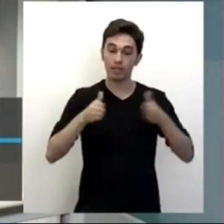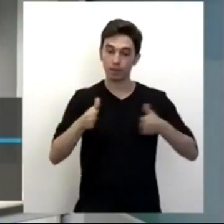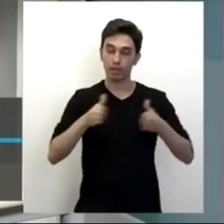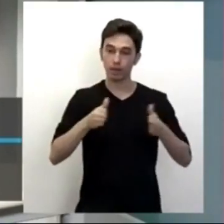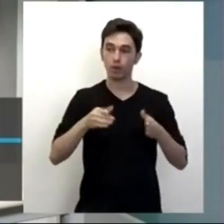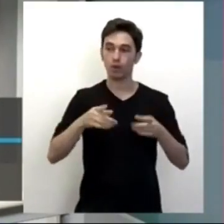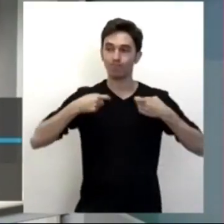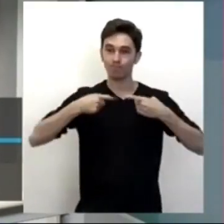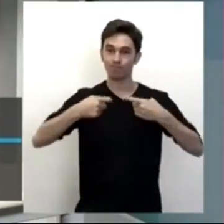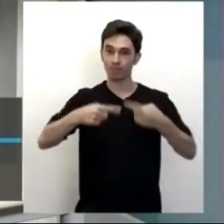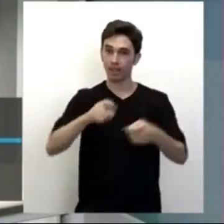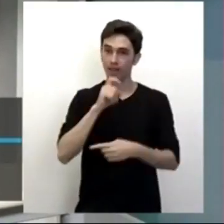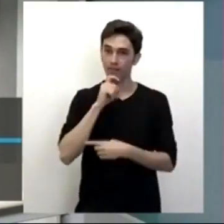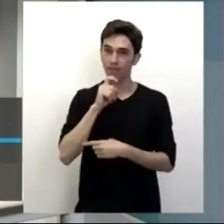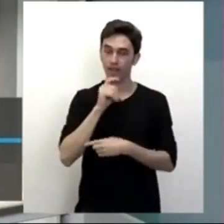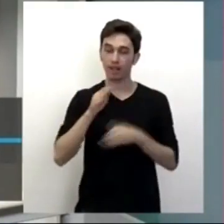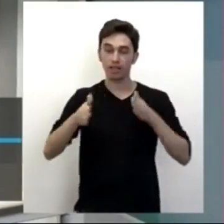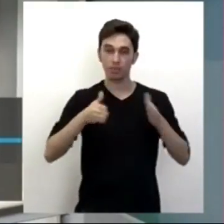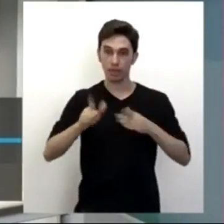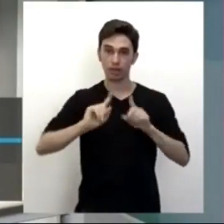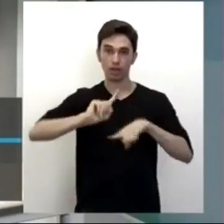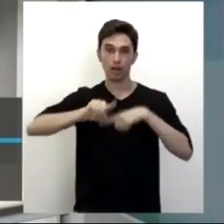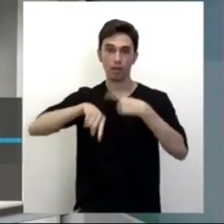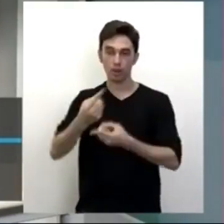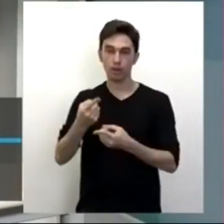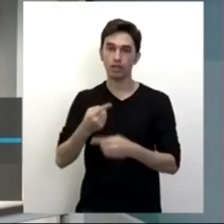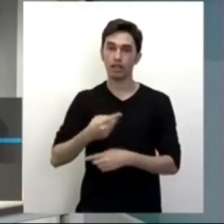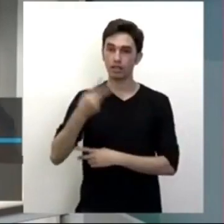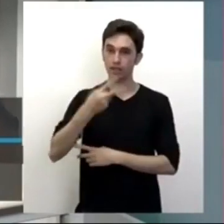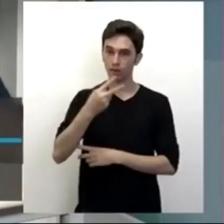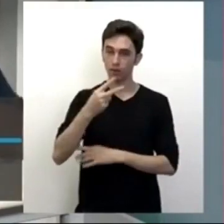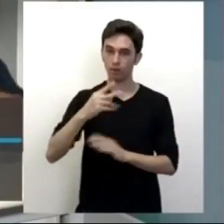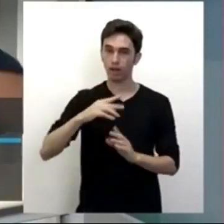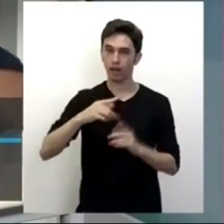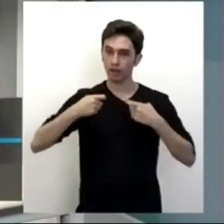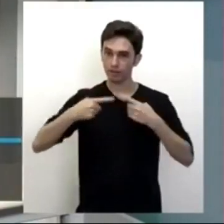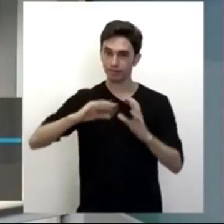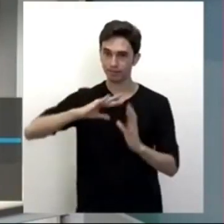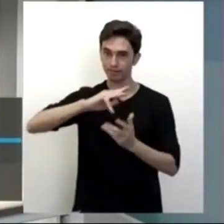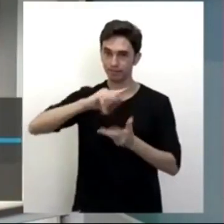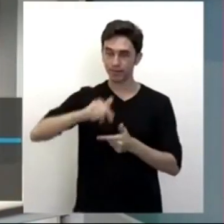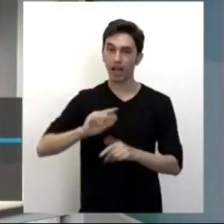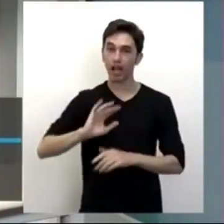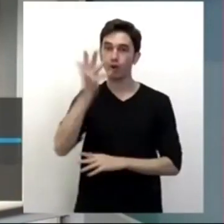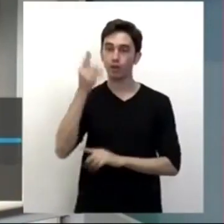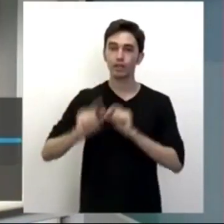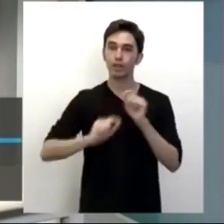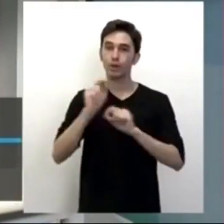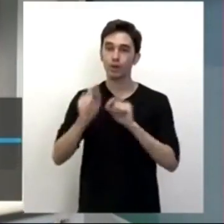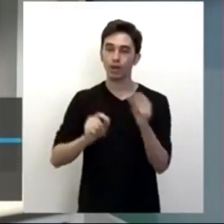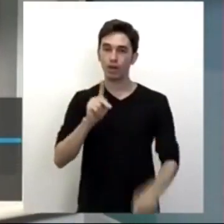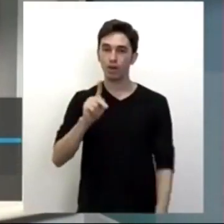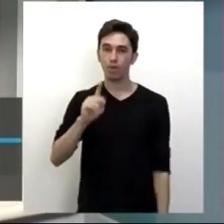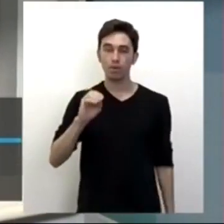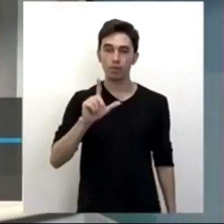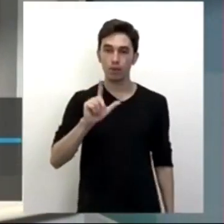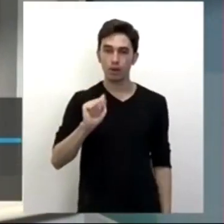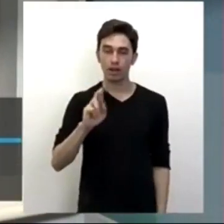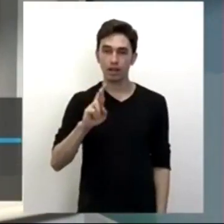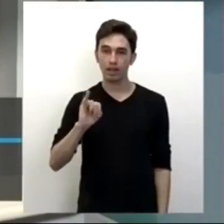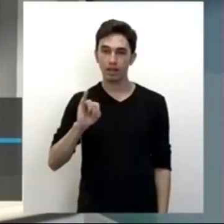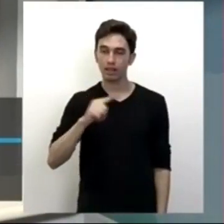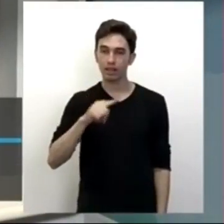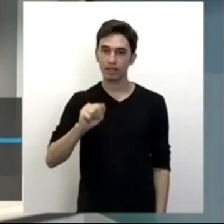nesse período, depois da Segunda Guerra Mundial, houve uma polarização, né, dos ideais econômicos